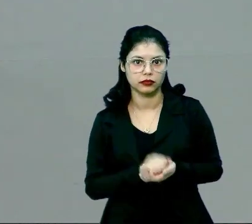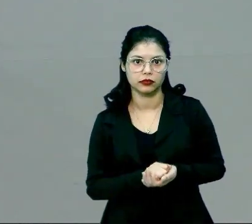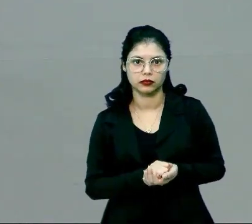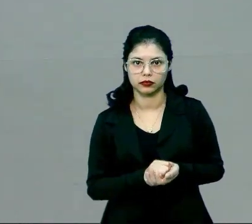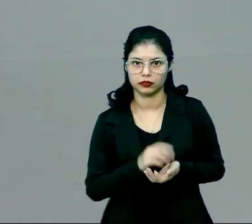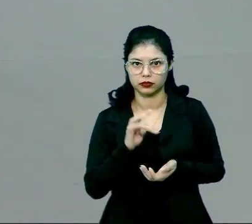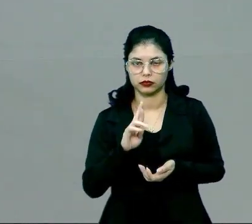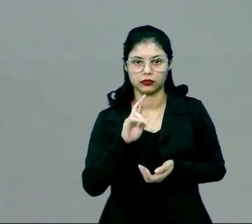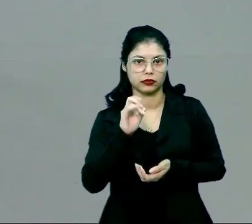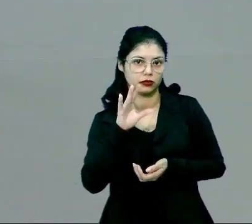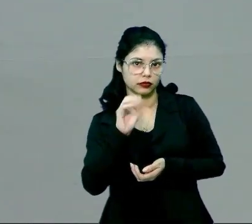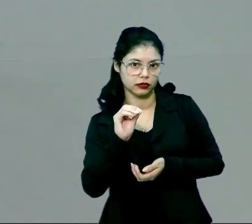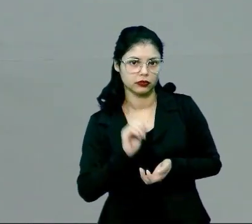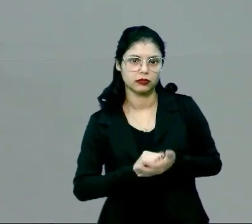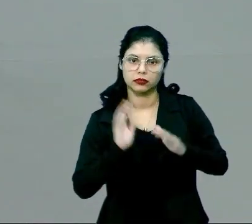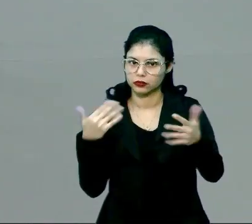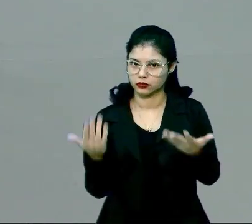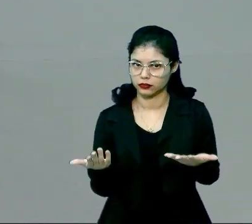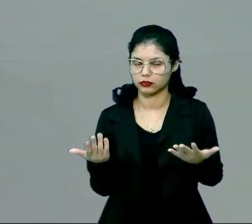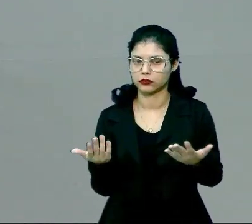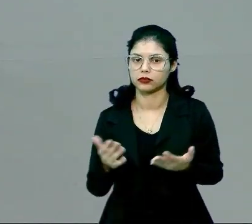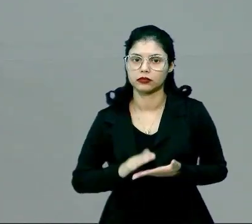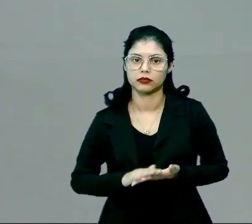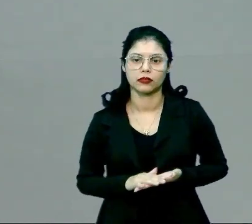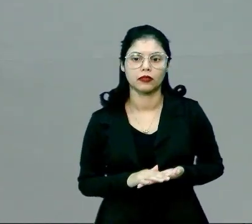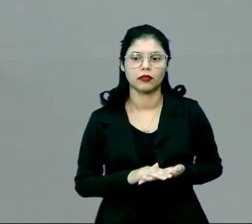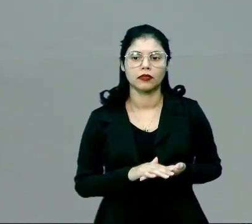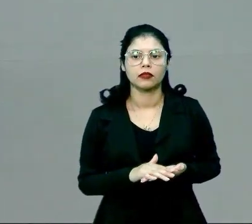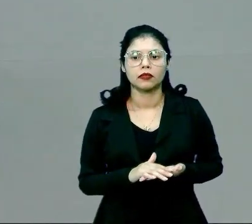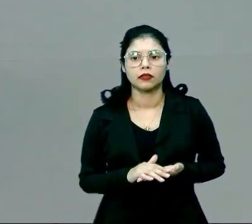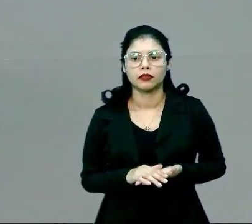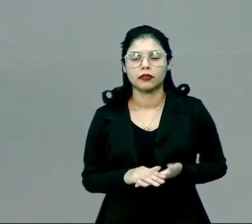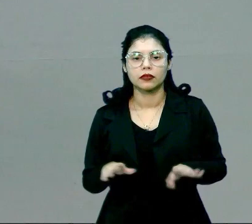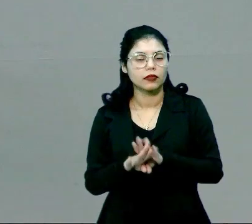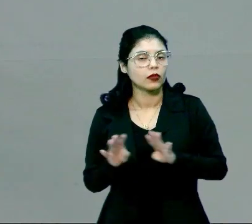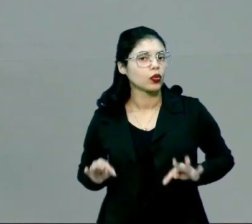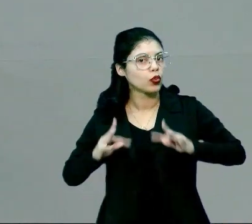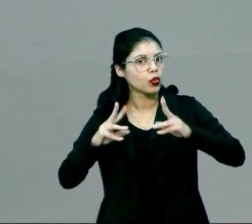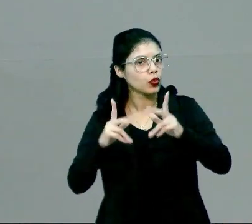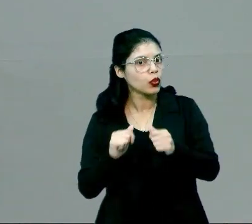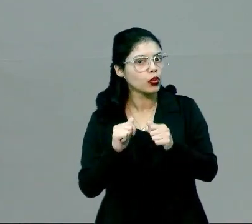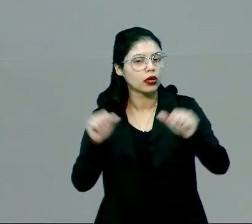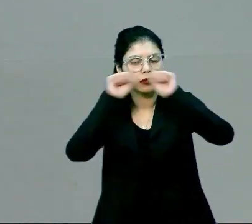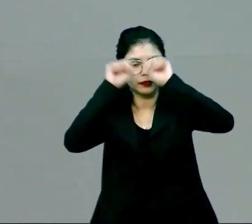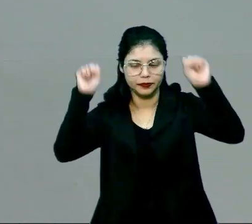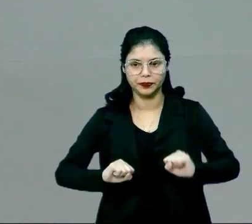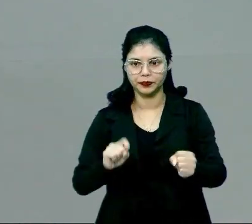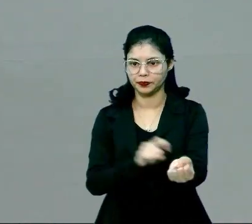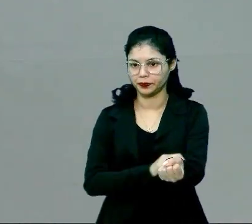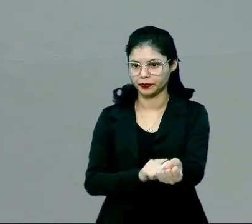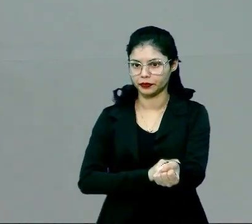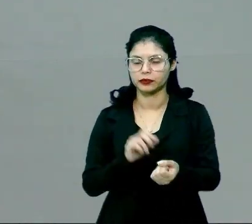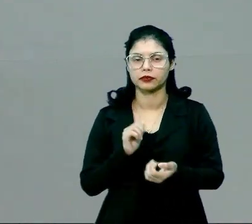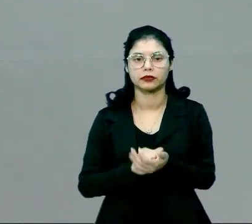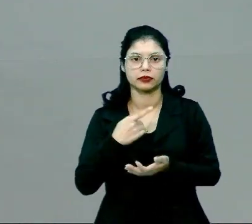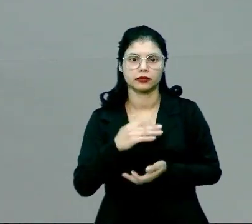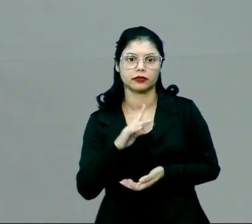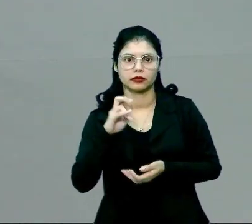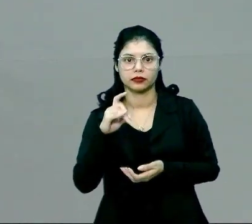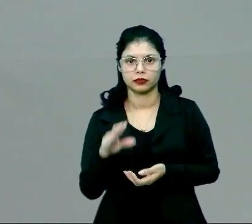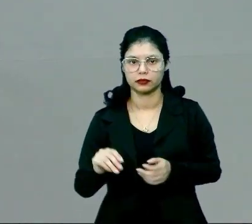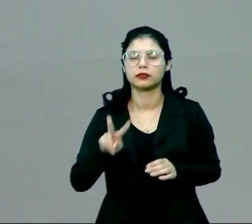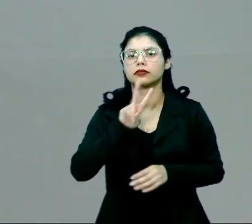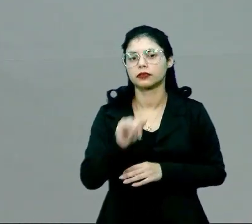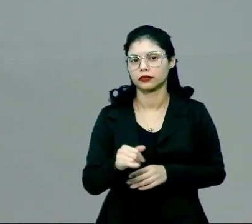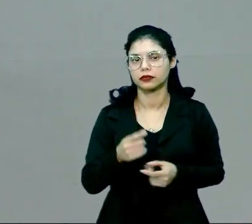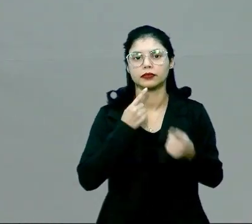tronco encefálico. Qual é a função dele? Pessoal, tudo que passar pelo sistema nervoso periférico